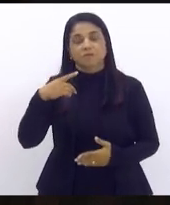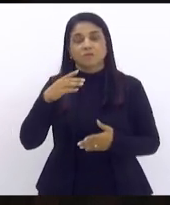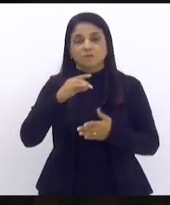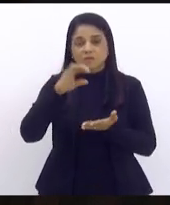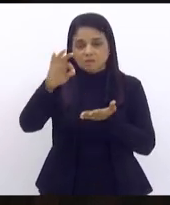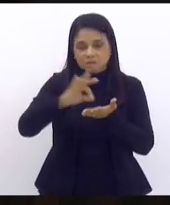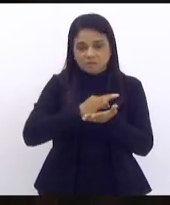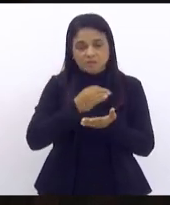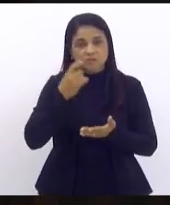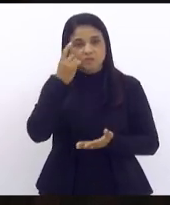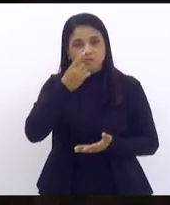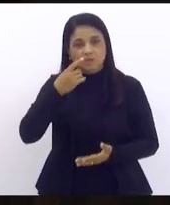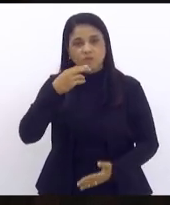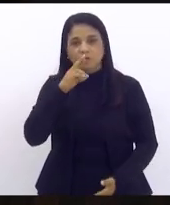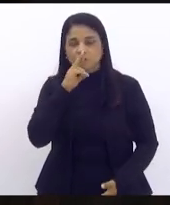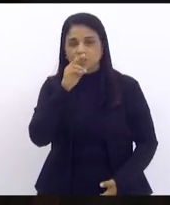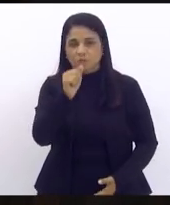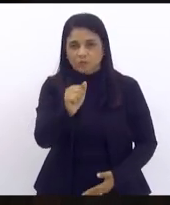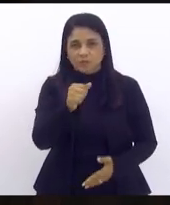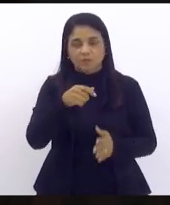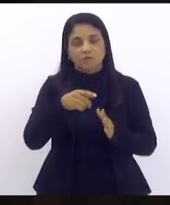Amorim. Antes, deputado Rodrigo Amorim,